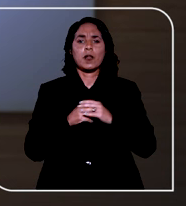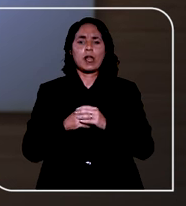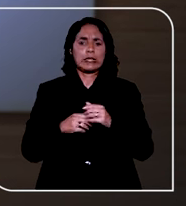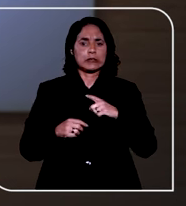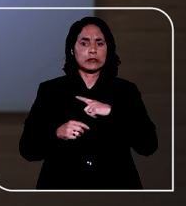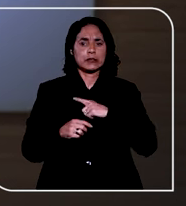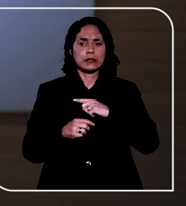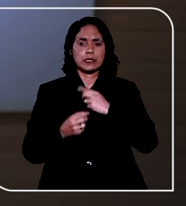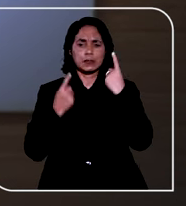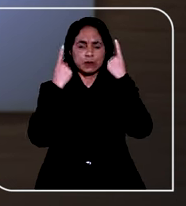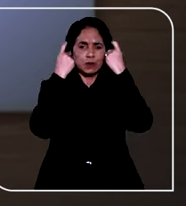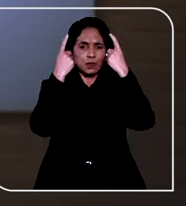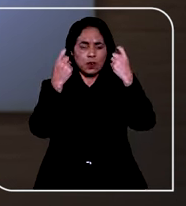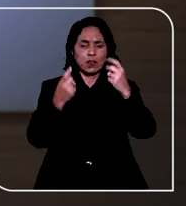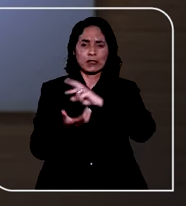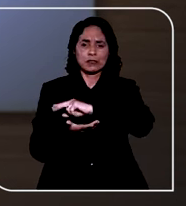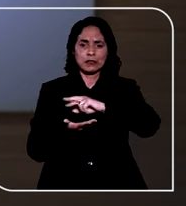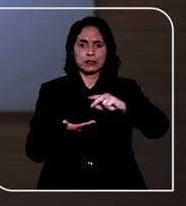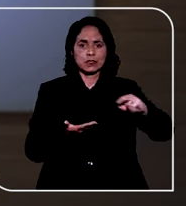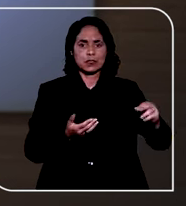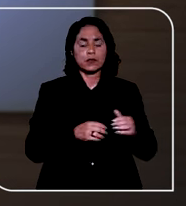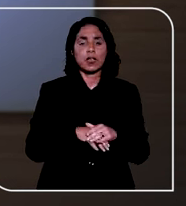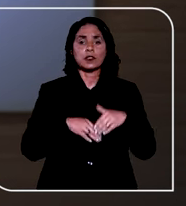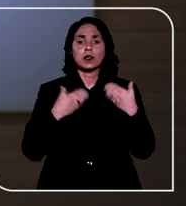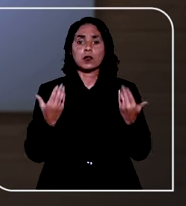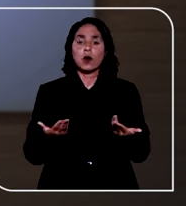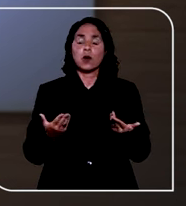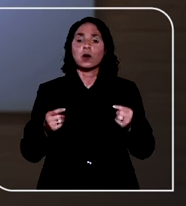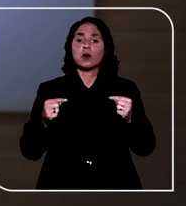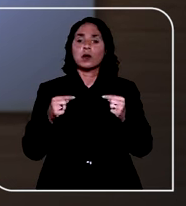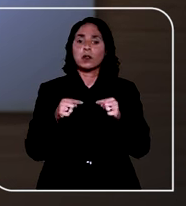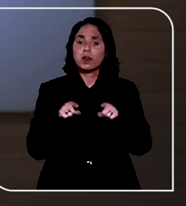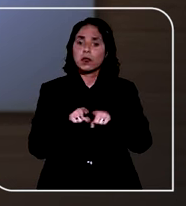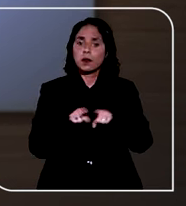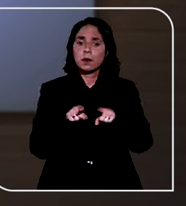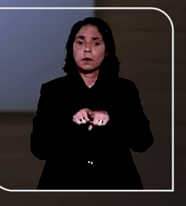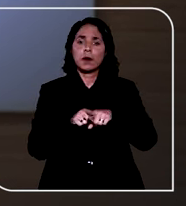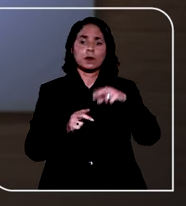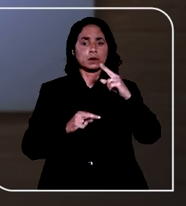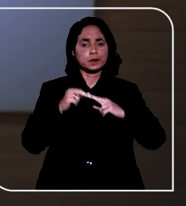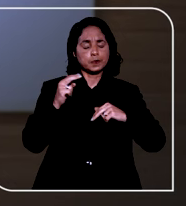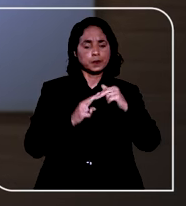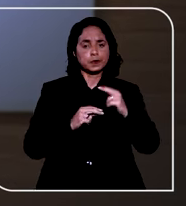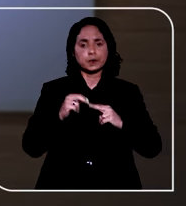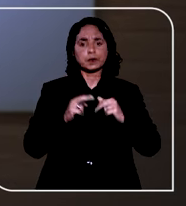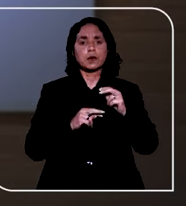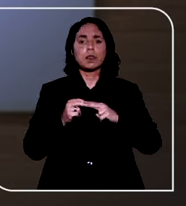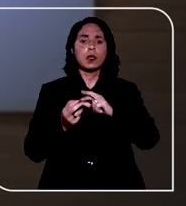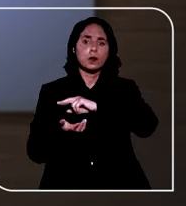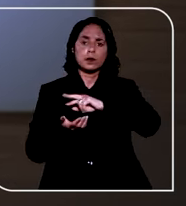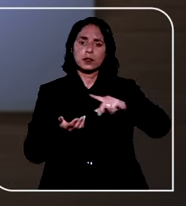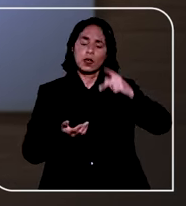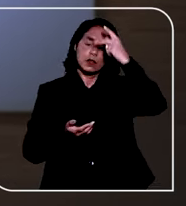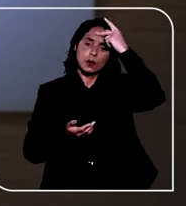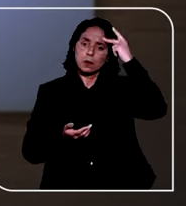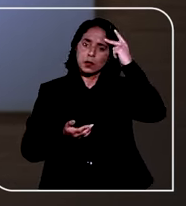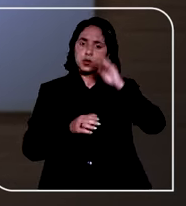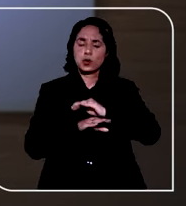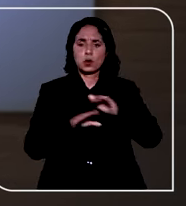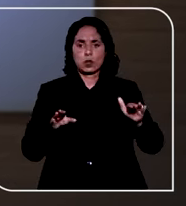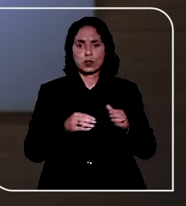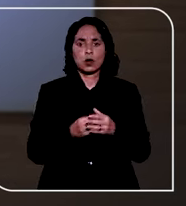seja direcionada à vítima ou se também Abarca os casos em que a violência tenha sido empregada contra um